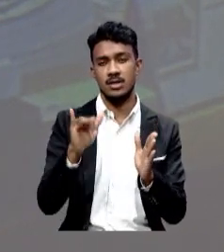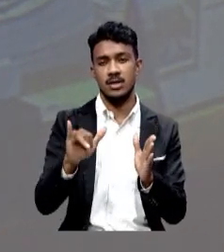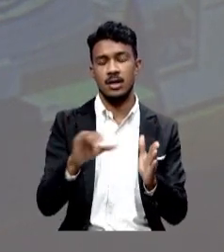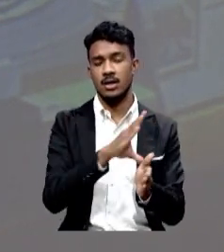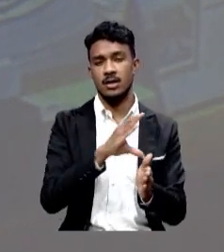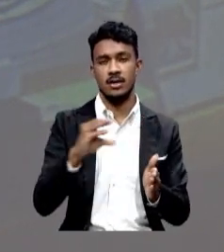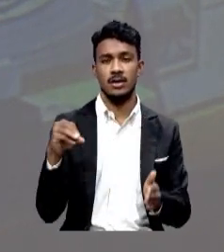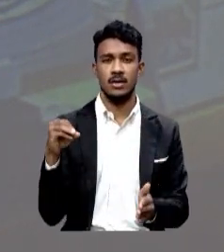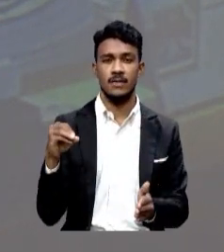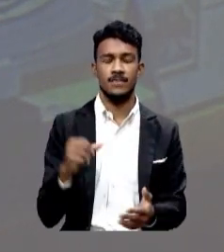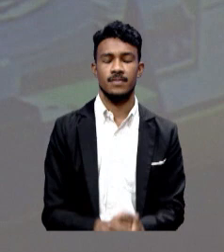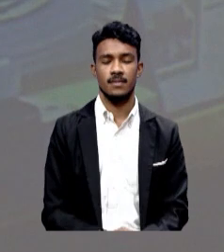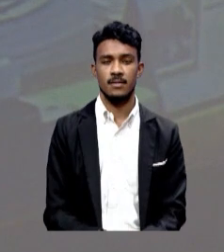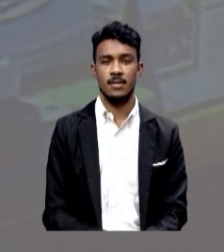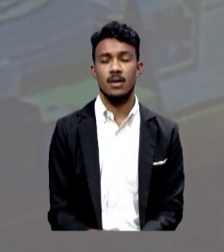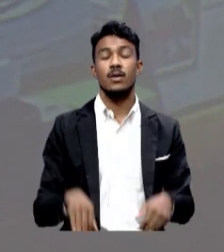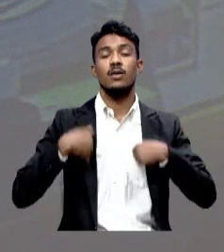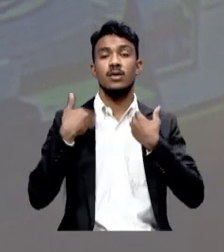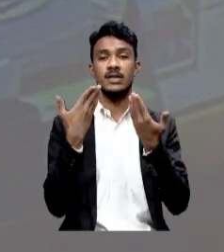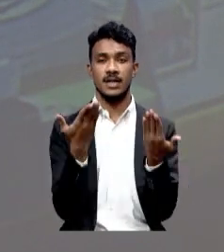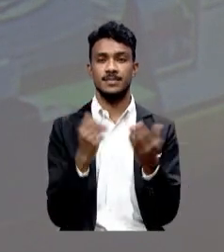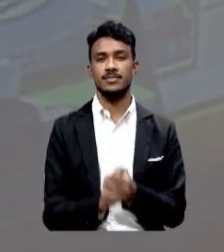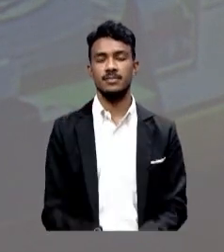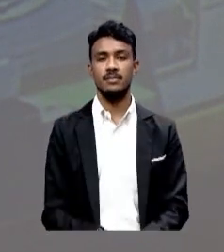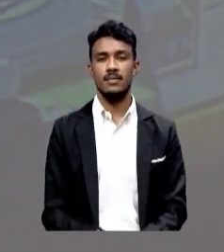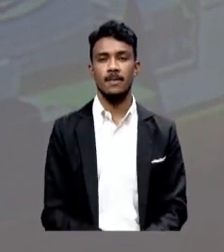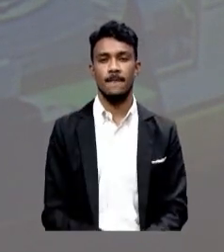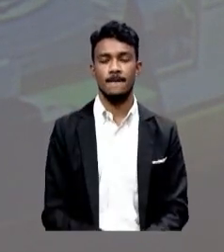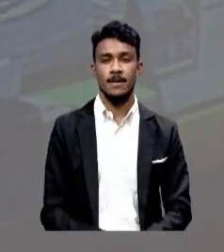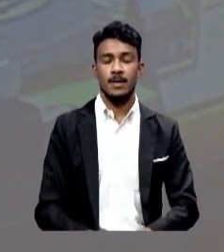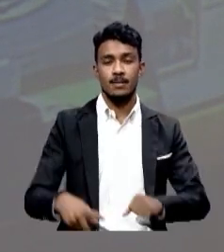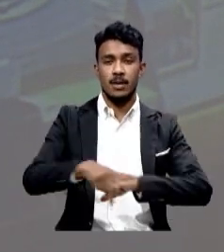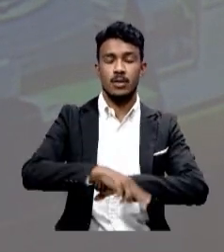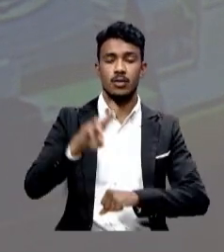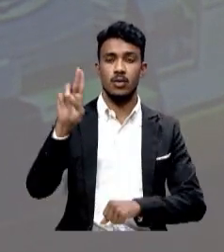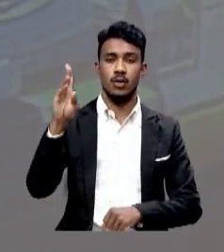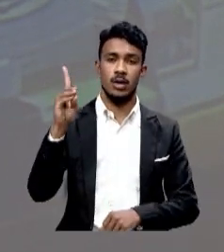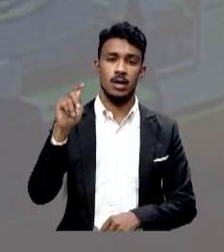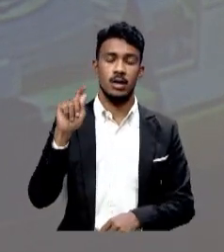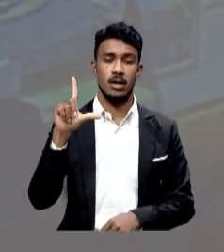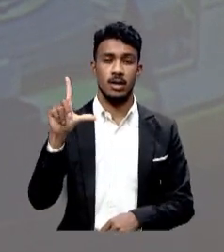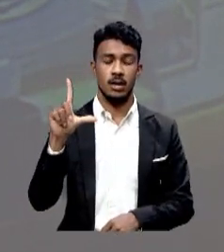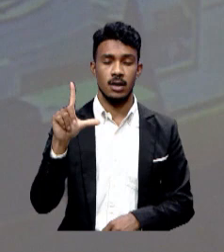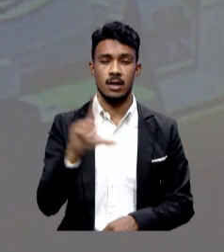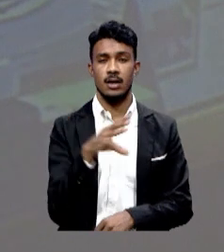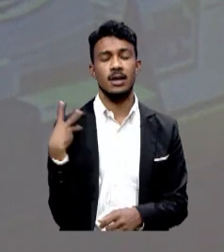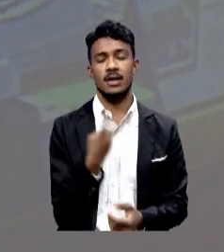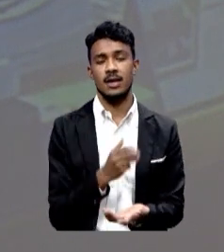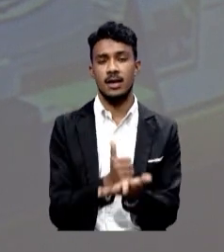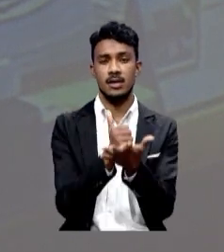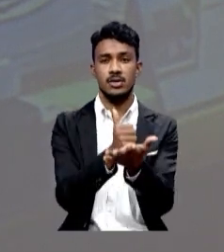compra medicamentos. O insa bancado de tene hanó em cada dia clio maquita ni tratamento